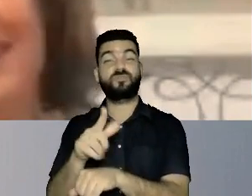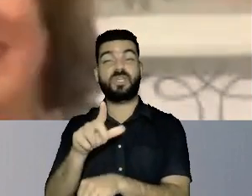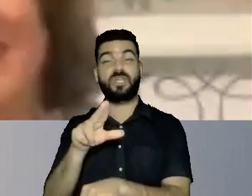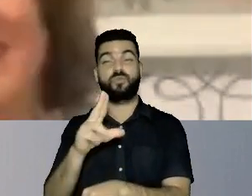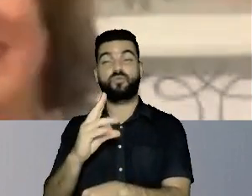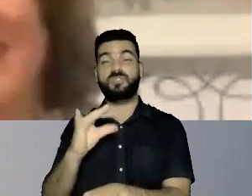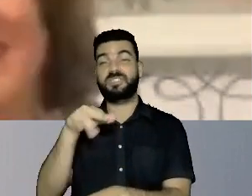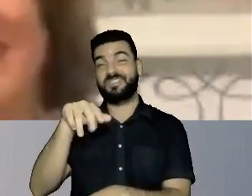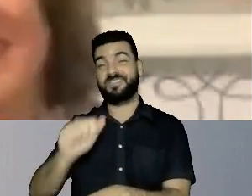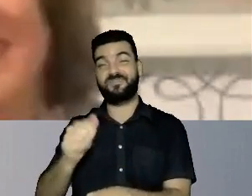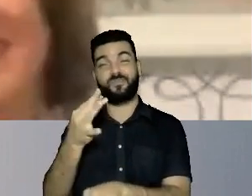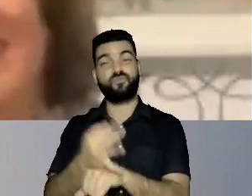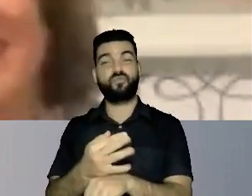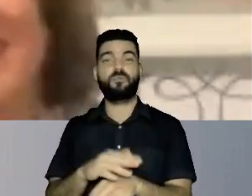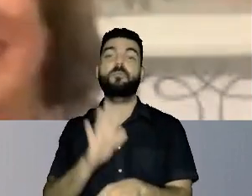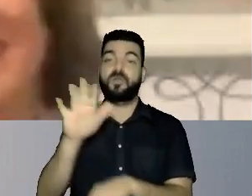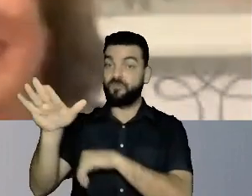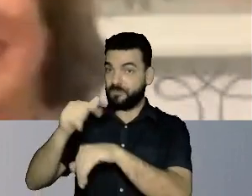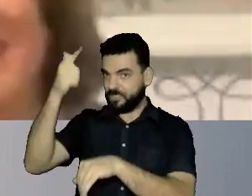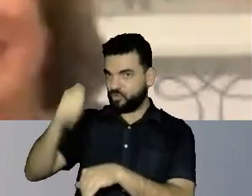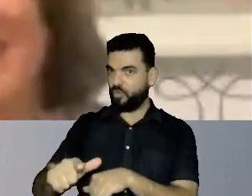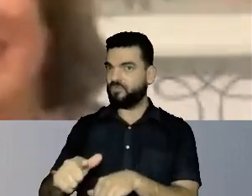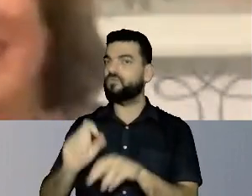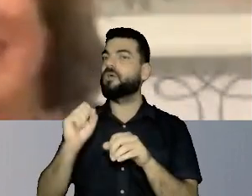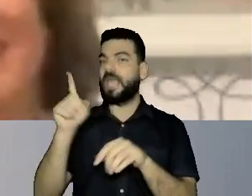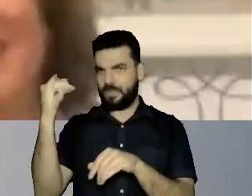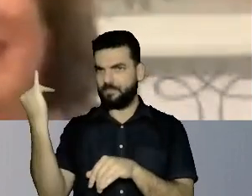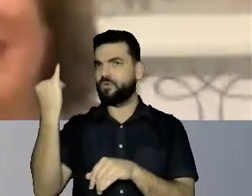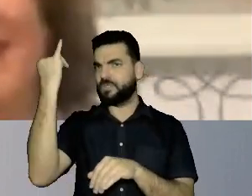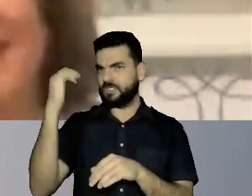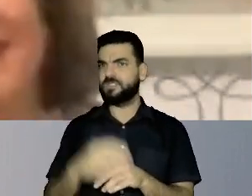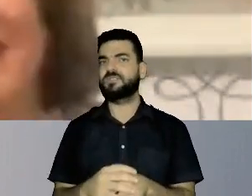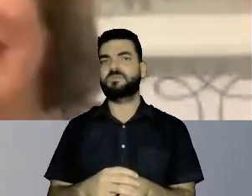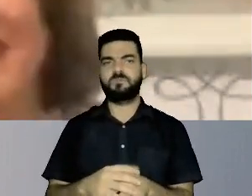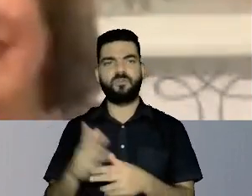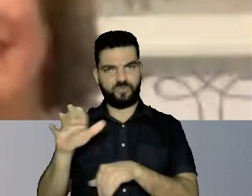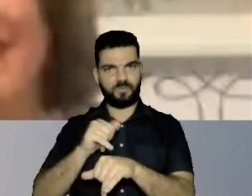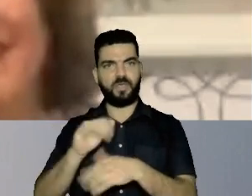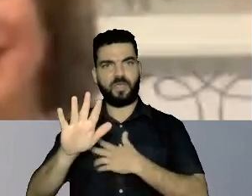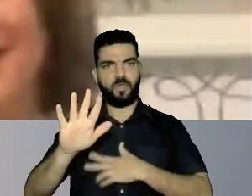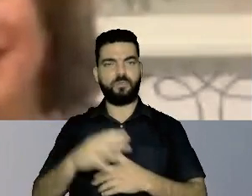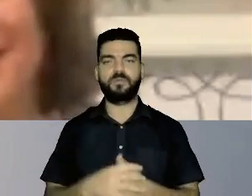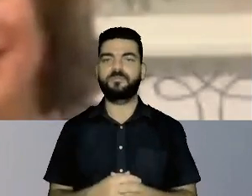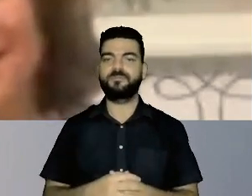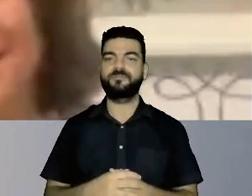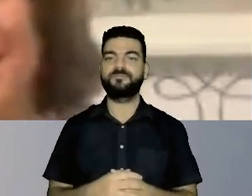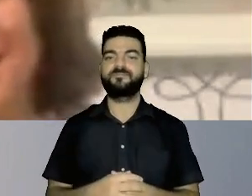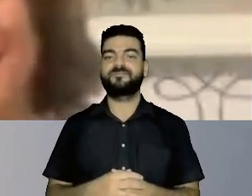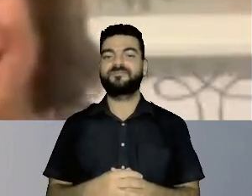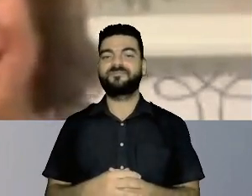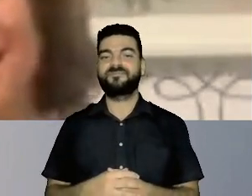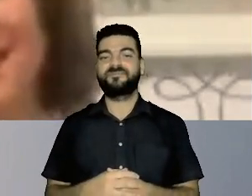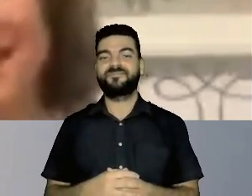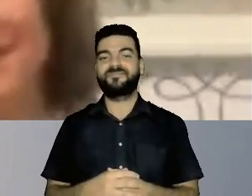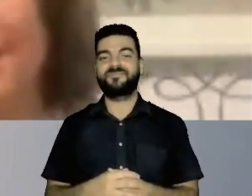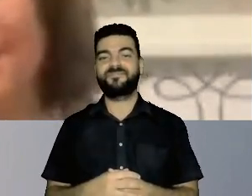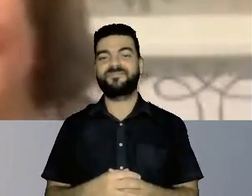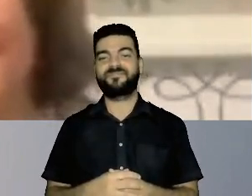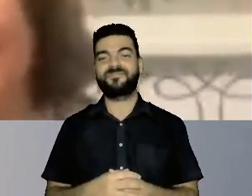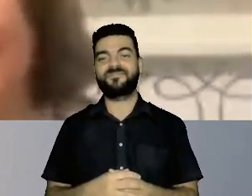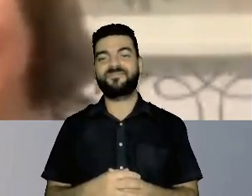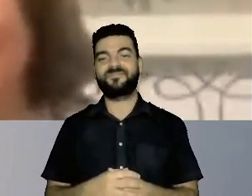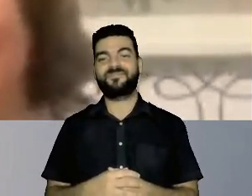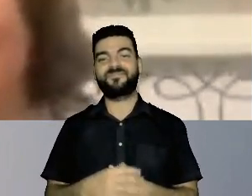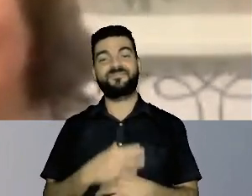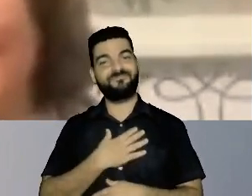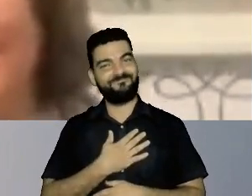nosso atraso, né, agradecendo aí pela paciência, lamentando a ausência da Lu Godoy, mas a gente vai cuidar de fazer um